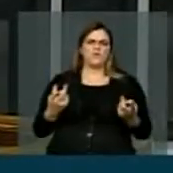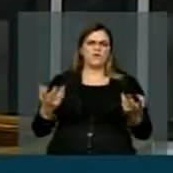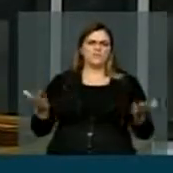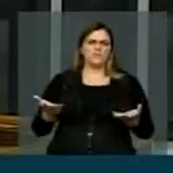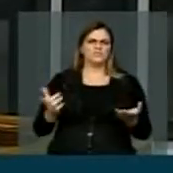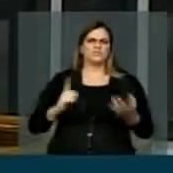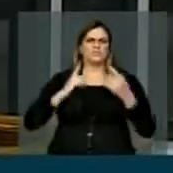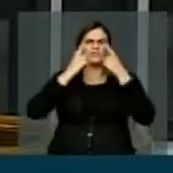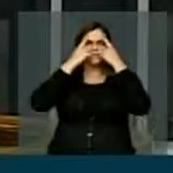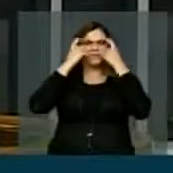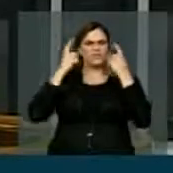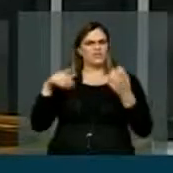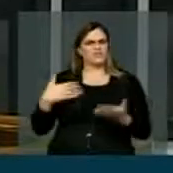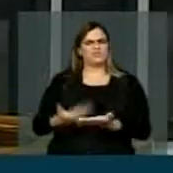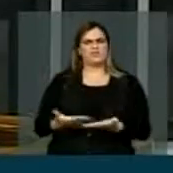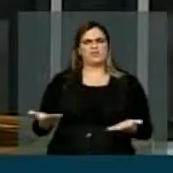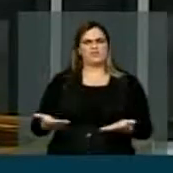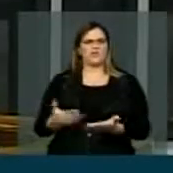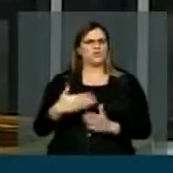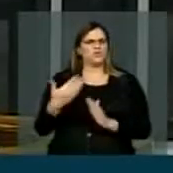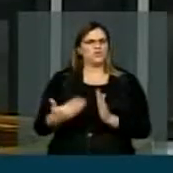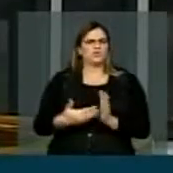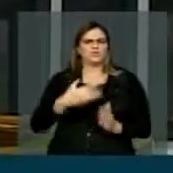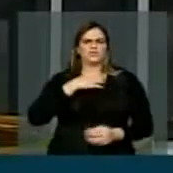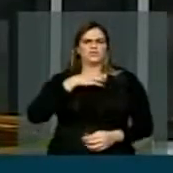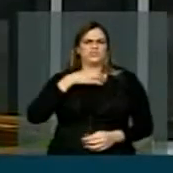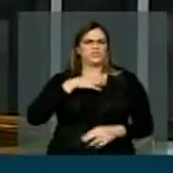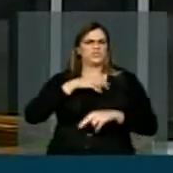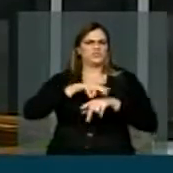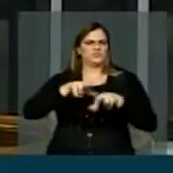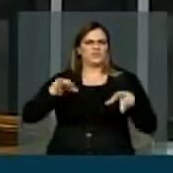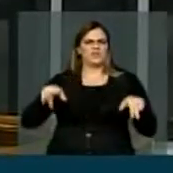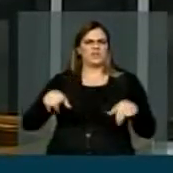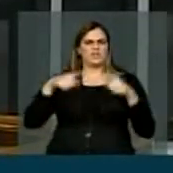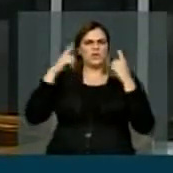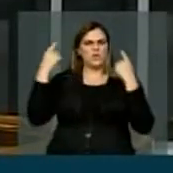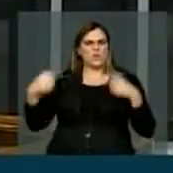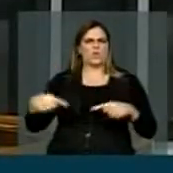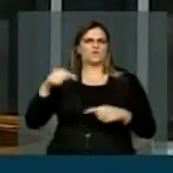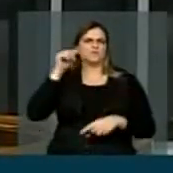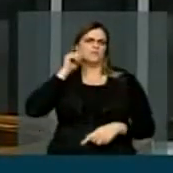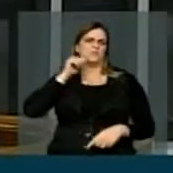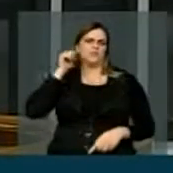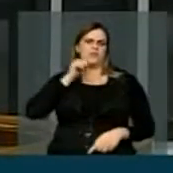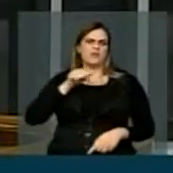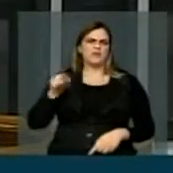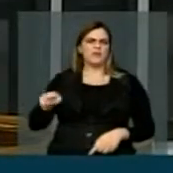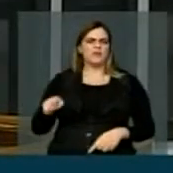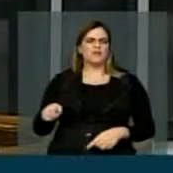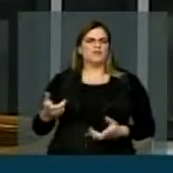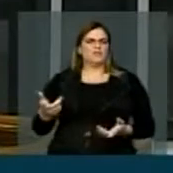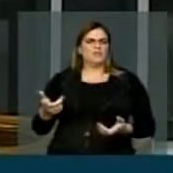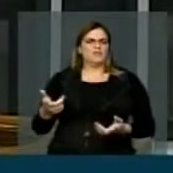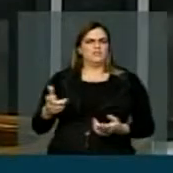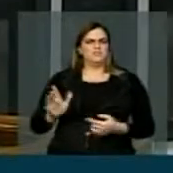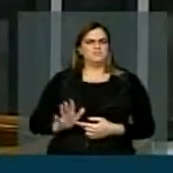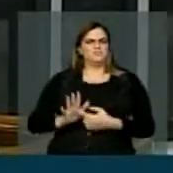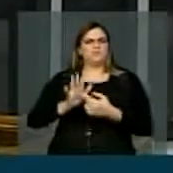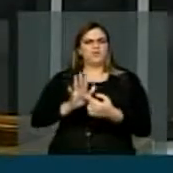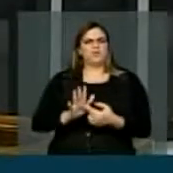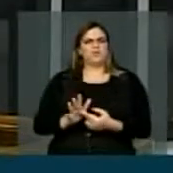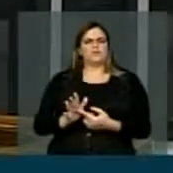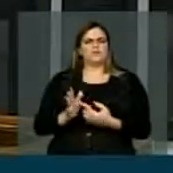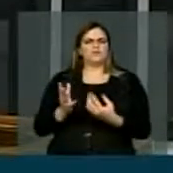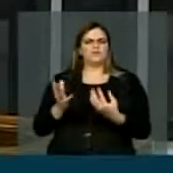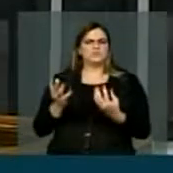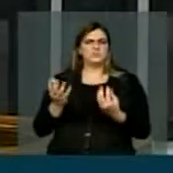desafiadora violência em todas as formas perpetrada contra elas, que deslustra